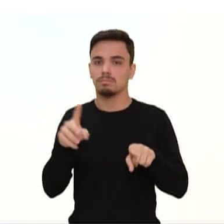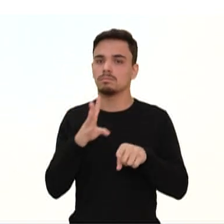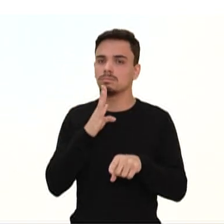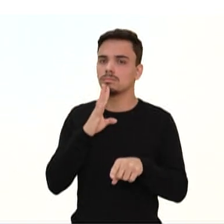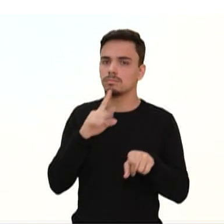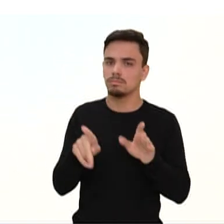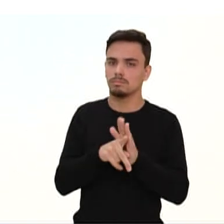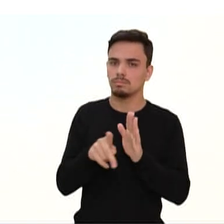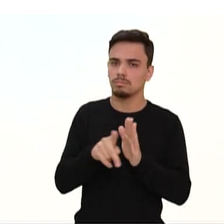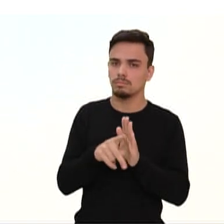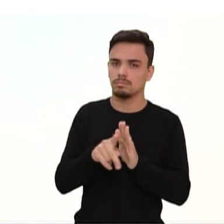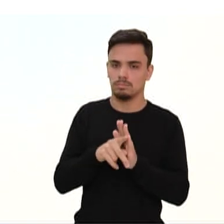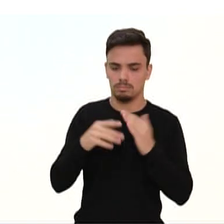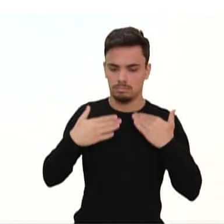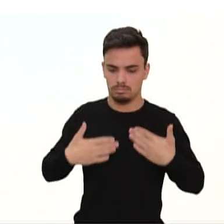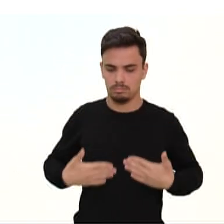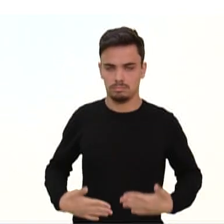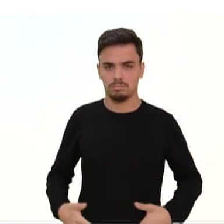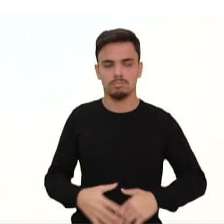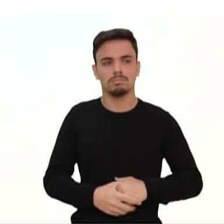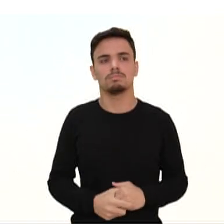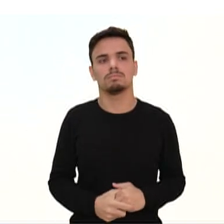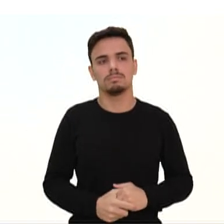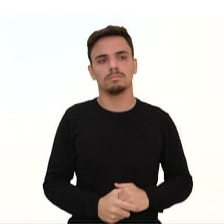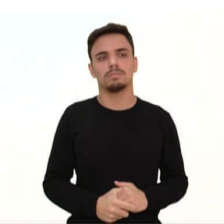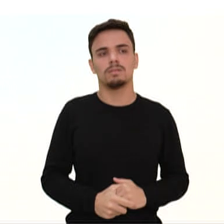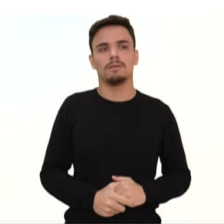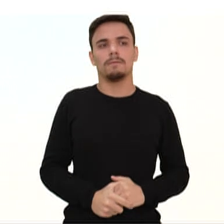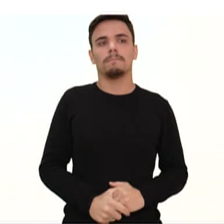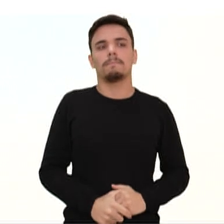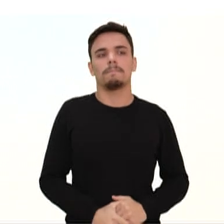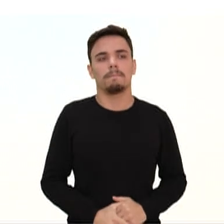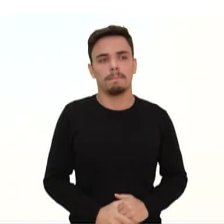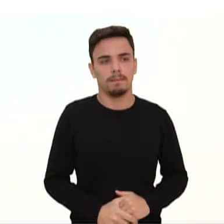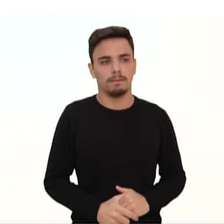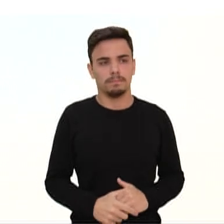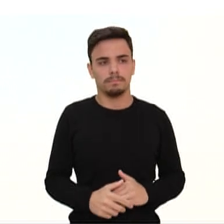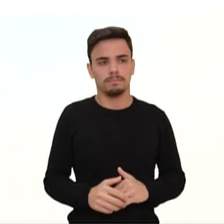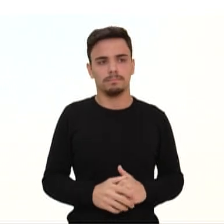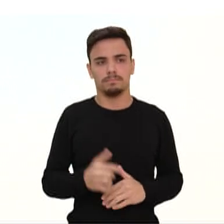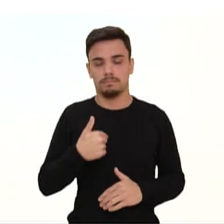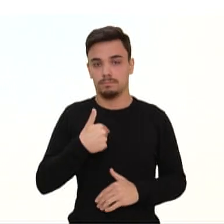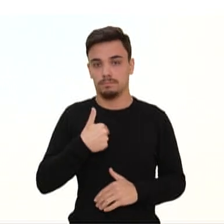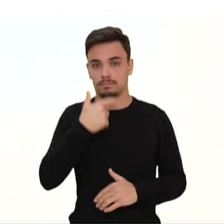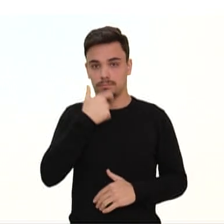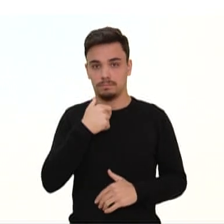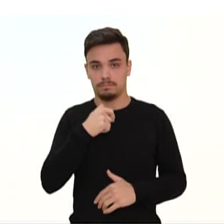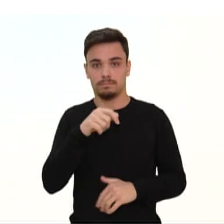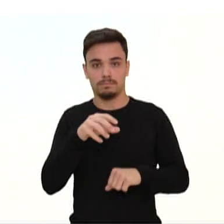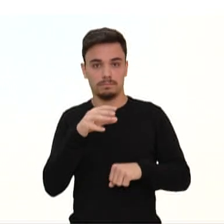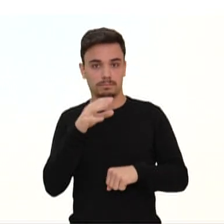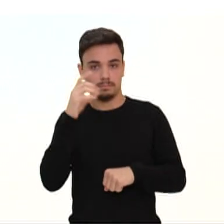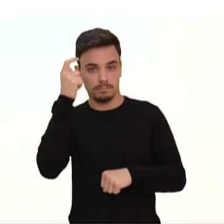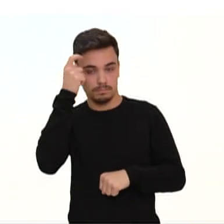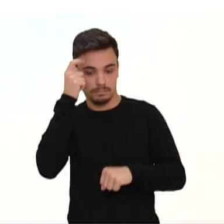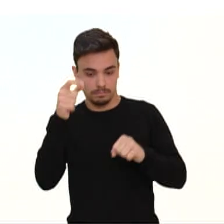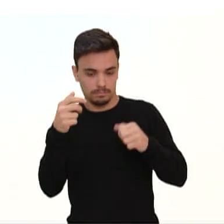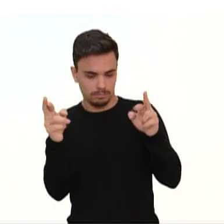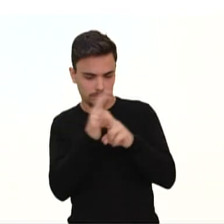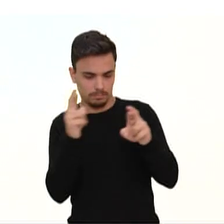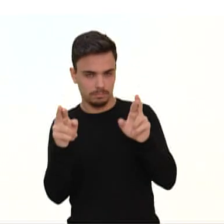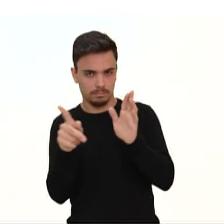resulta do corpo. Essa noção ali de eu consciente é muito importante para a gente fazer a relação com